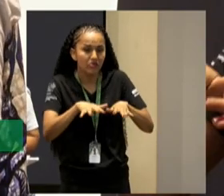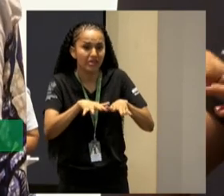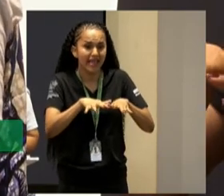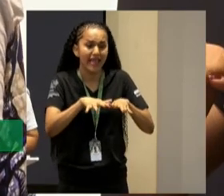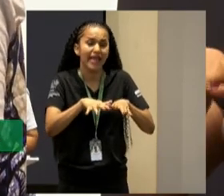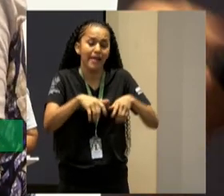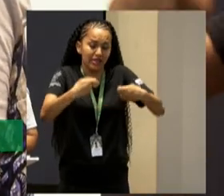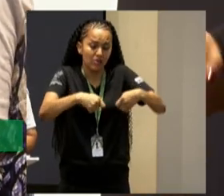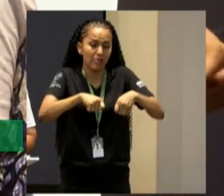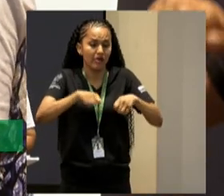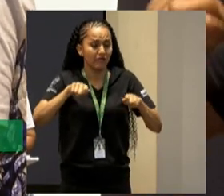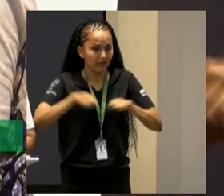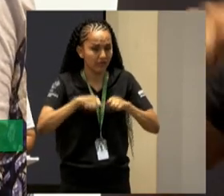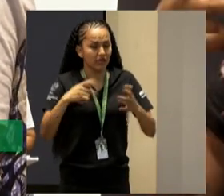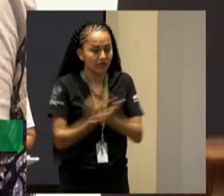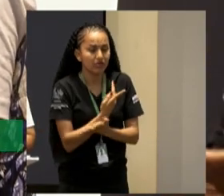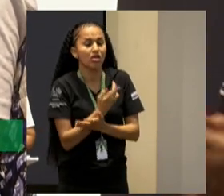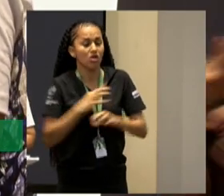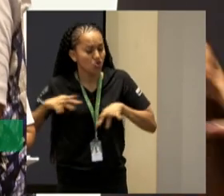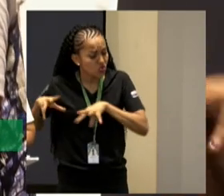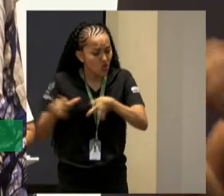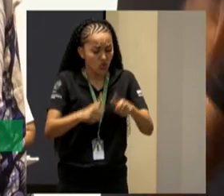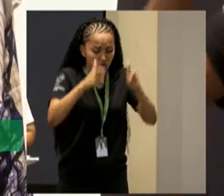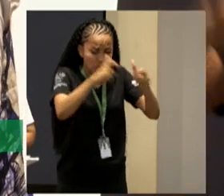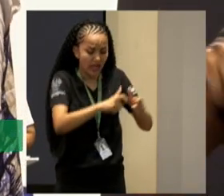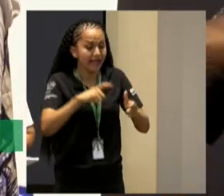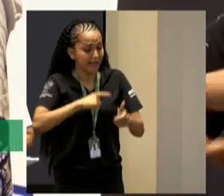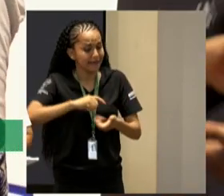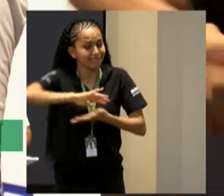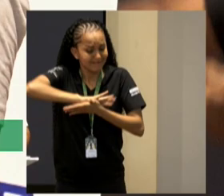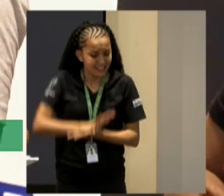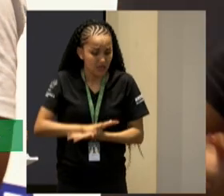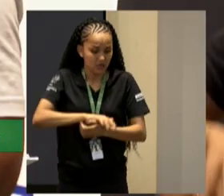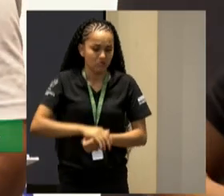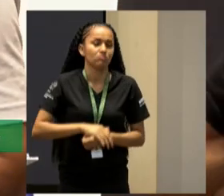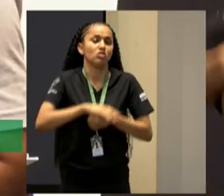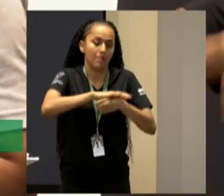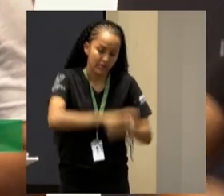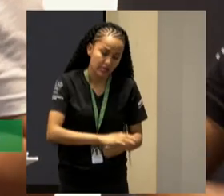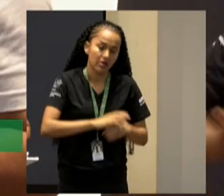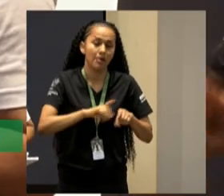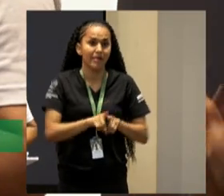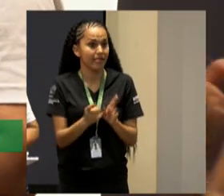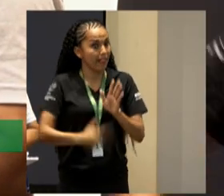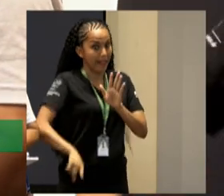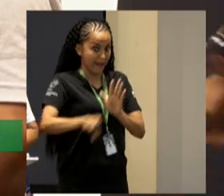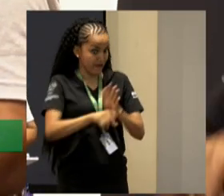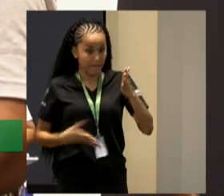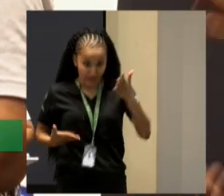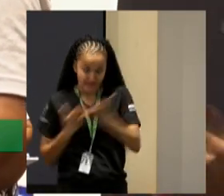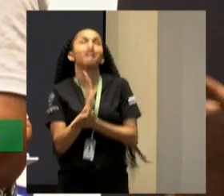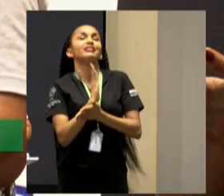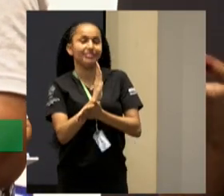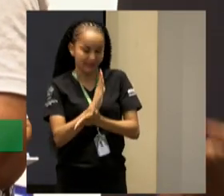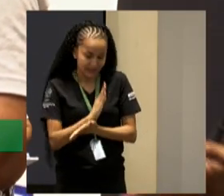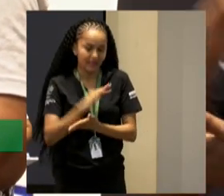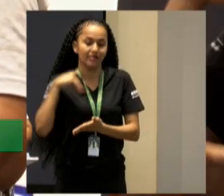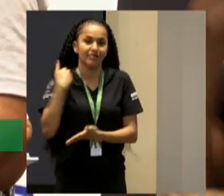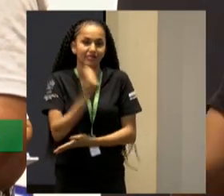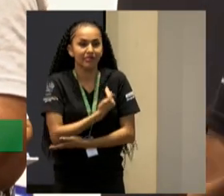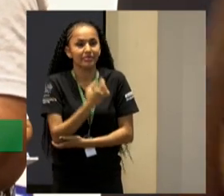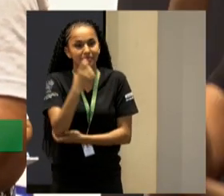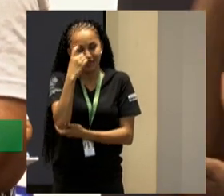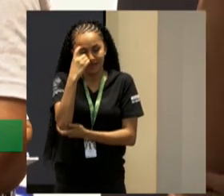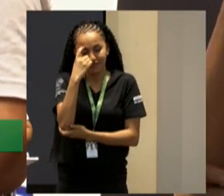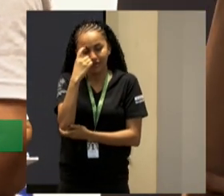que isso aconteça, porque em todos os lugares há racismo e há resistência. A lei foi aprovada. Nós, então, começamos